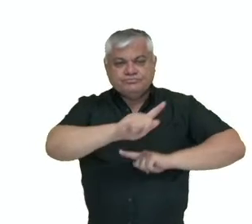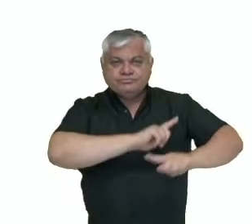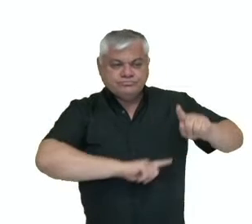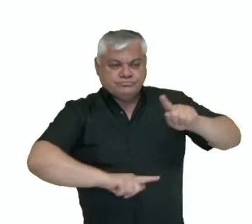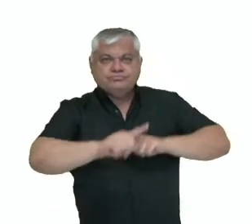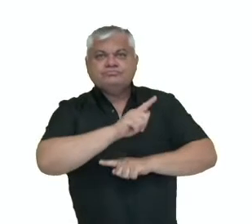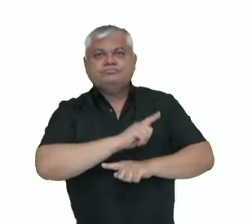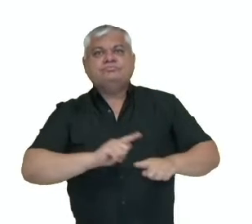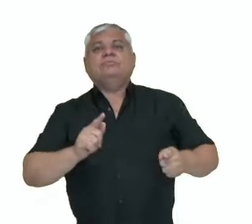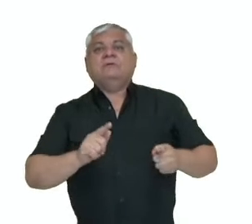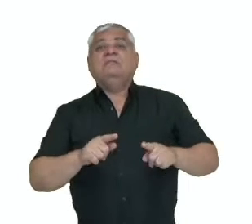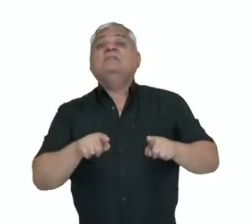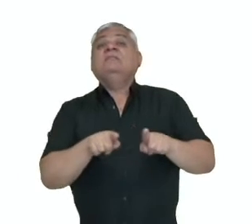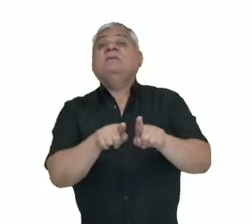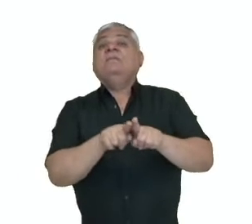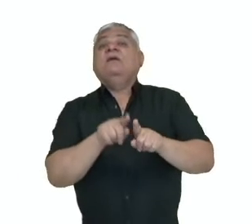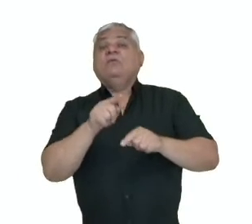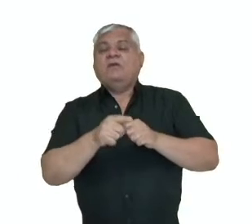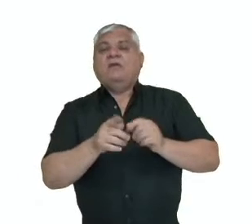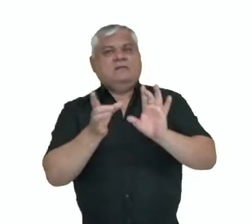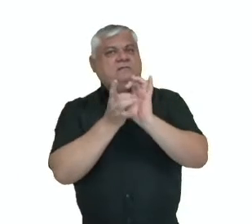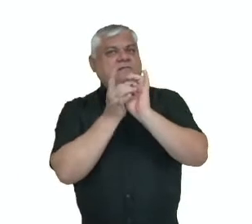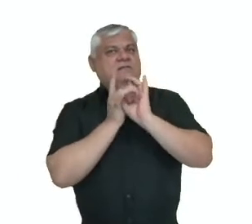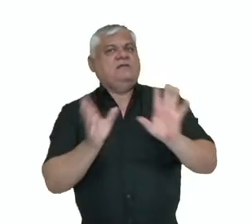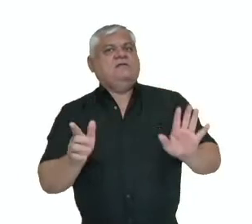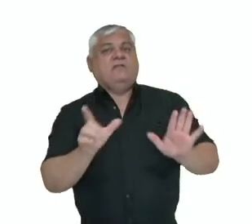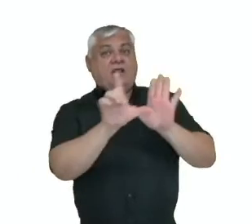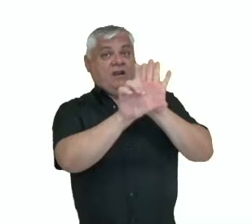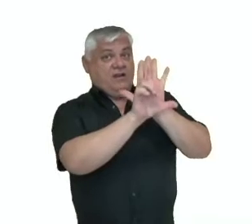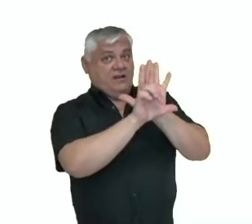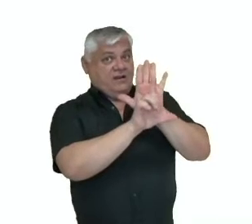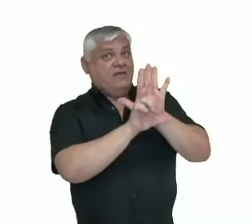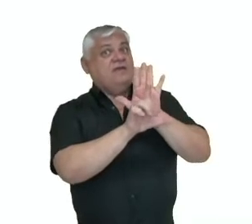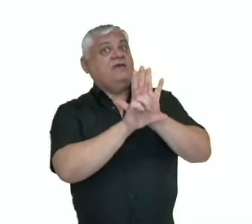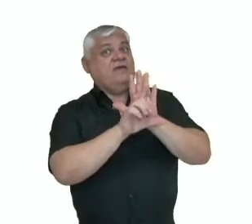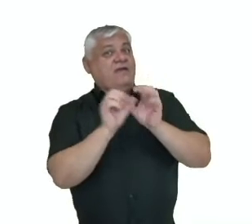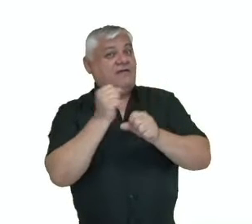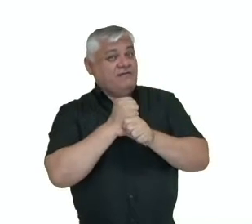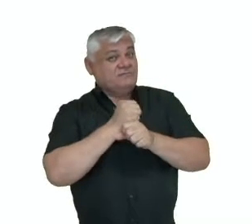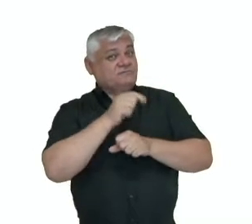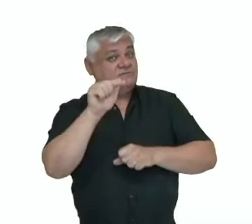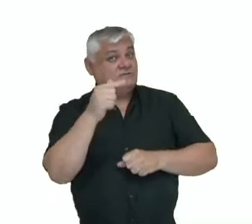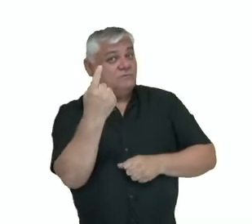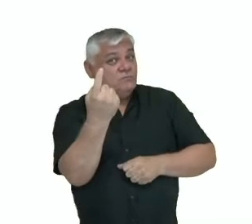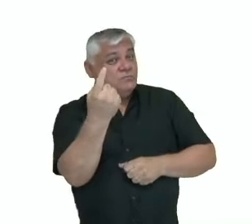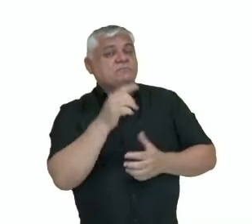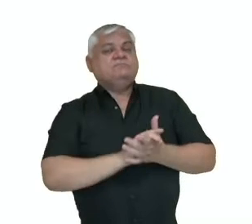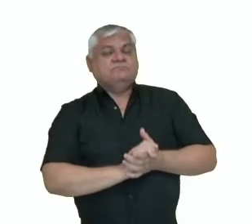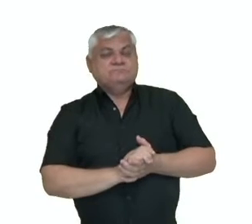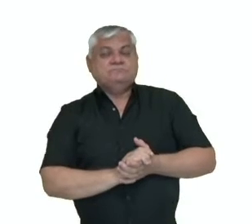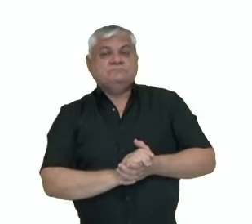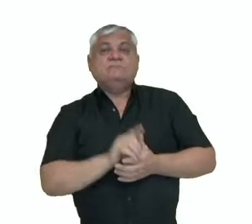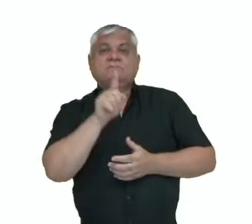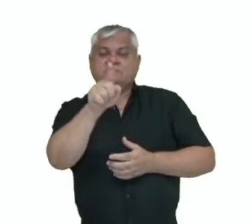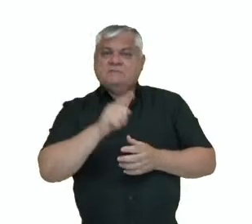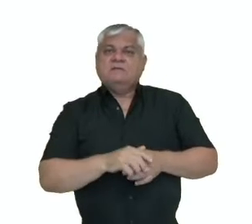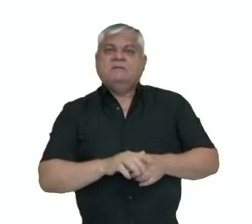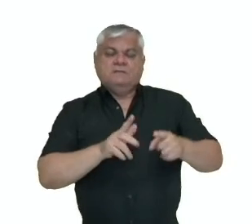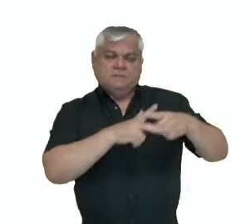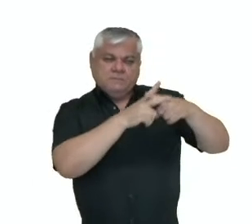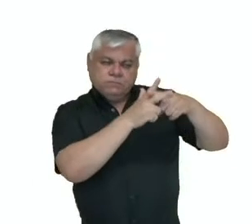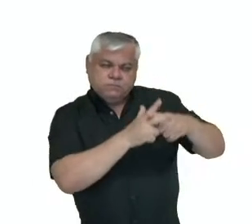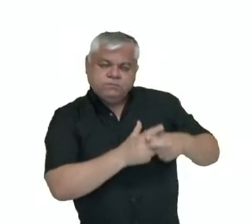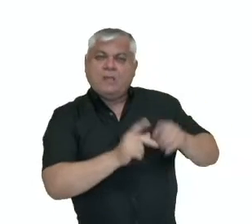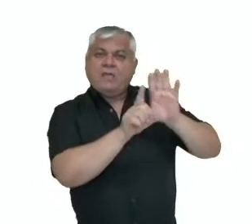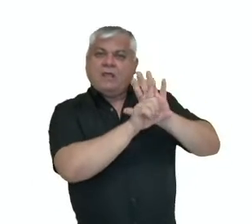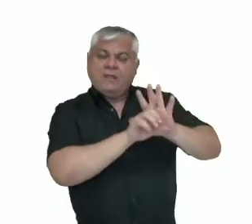extremamente importante. Então, isso está lá na lei de 71, que melhorada depois pela